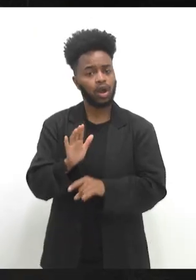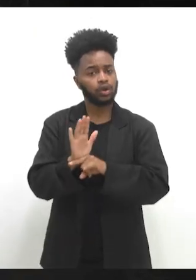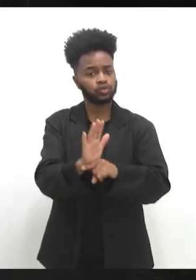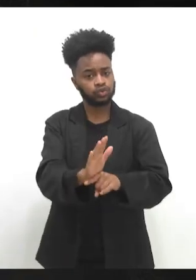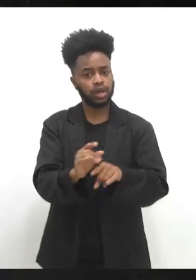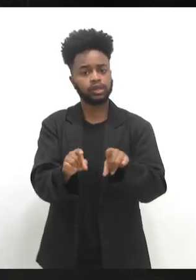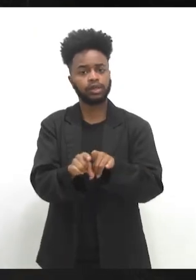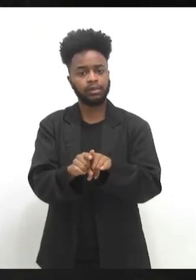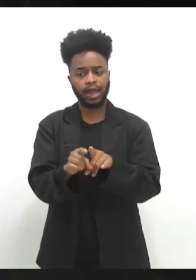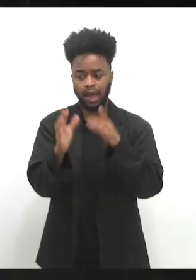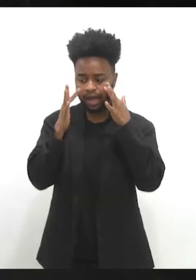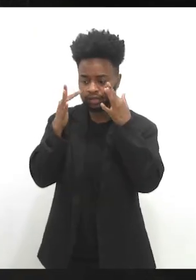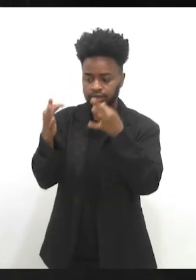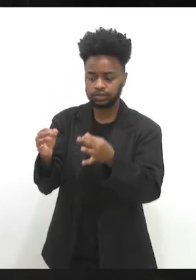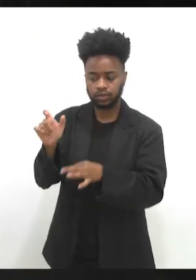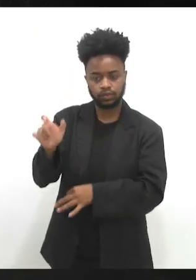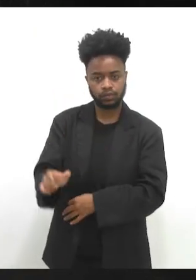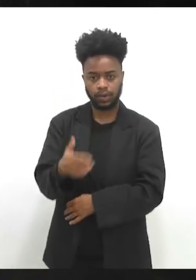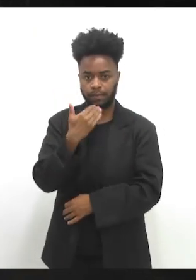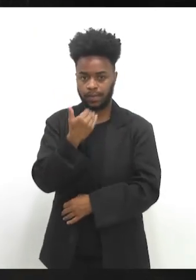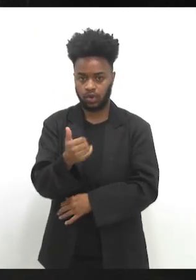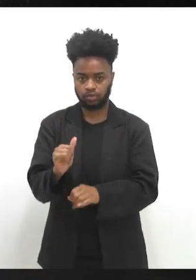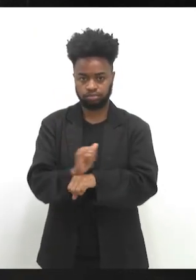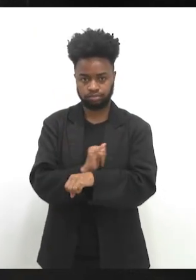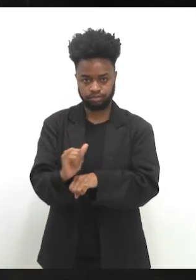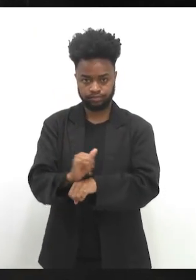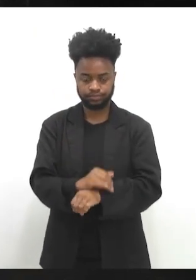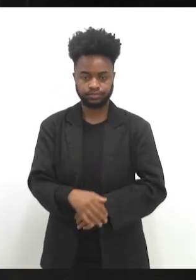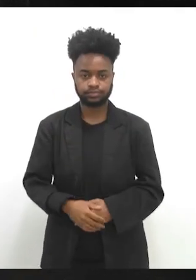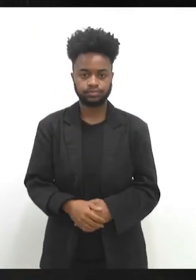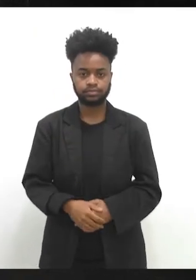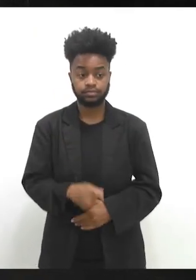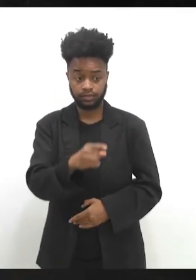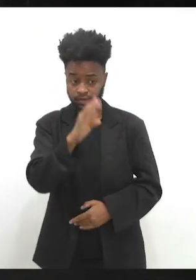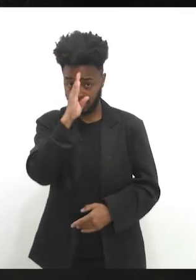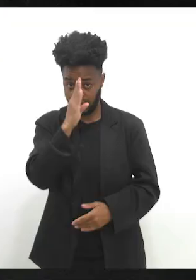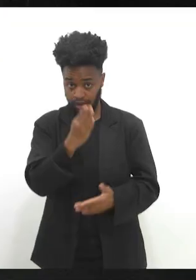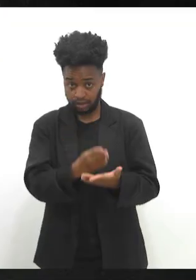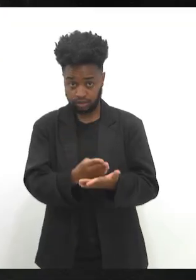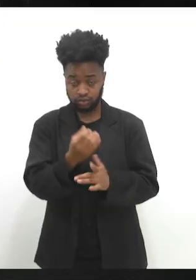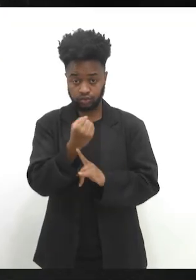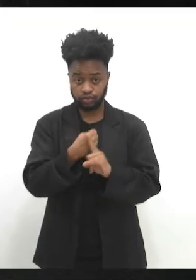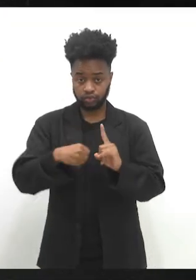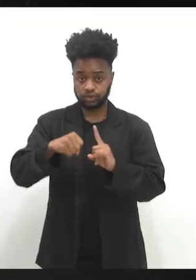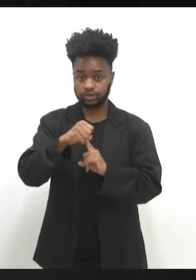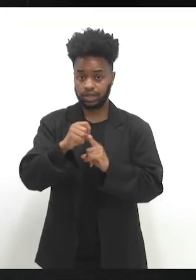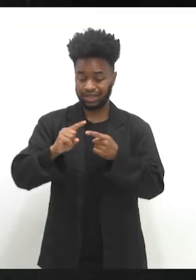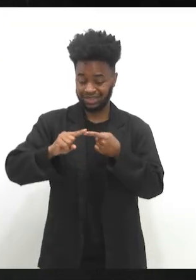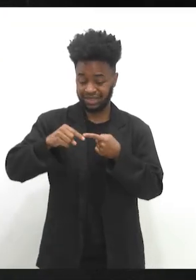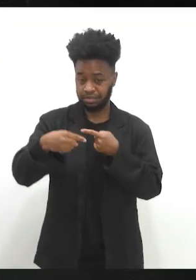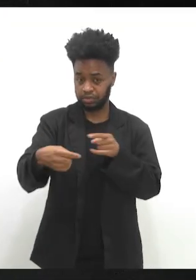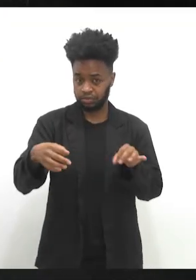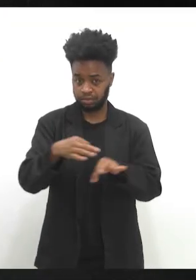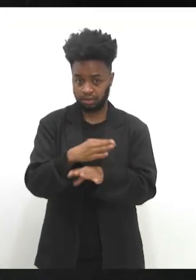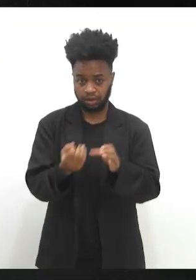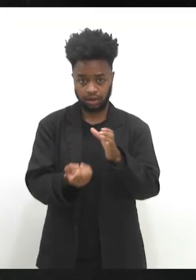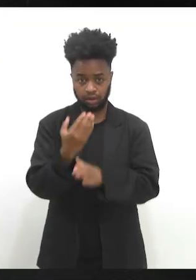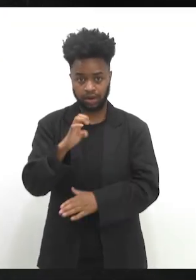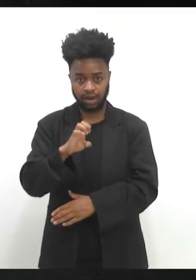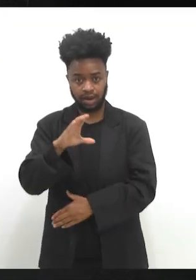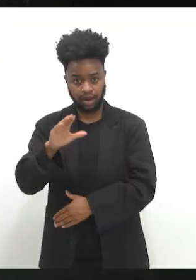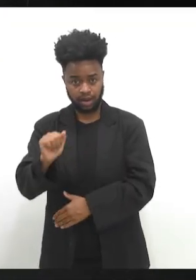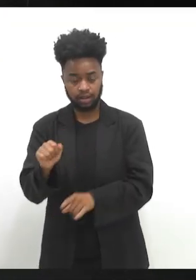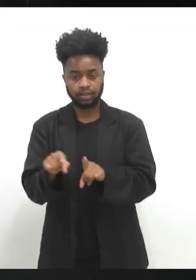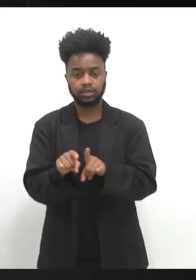para a gente poder colocá-los e ouvi-los da melhor forma possível. E você acha que, de alguma maneira, a sociedade, depois da criação do ECA,